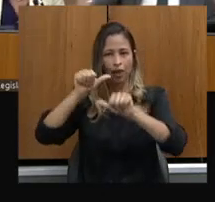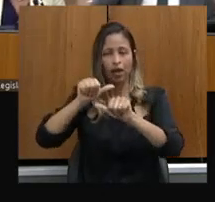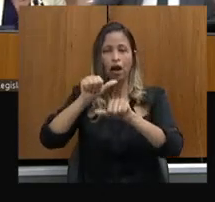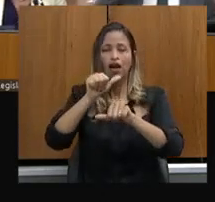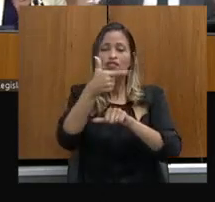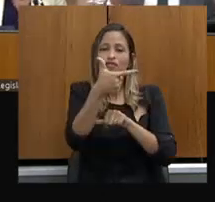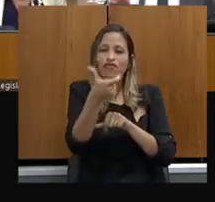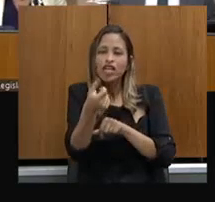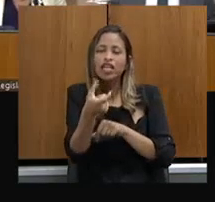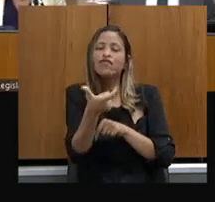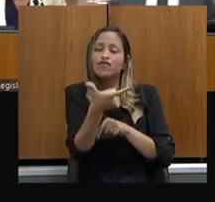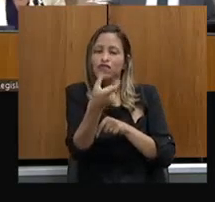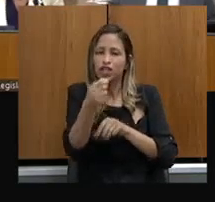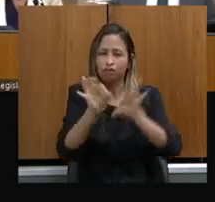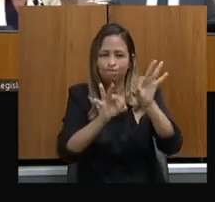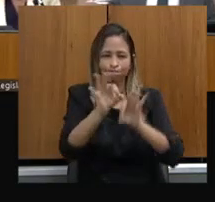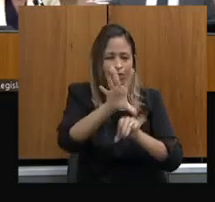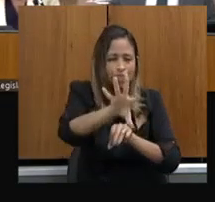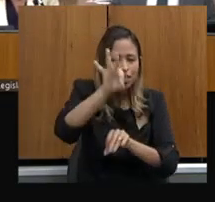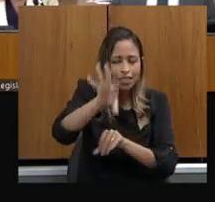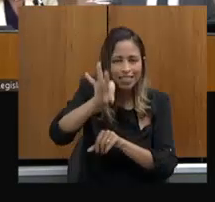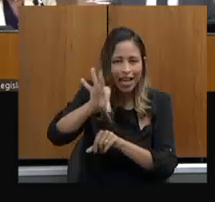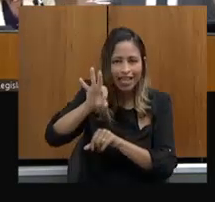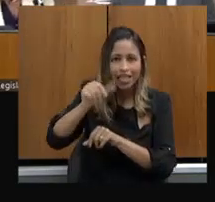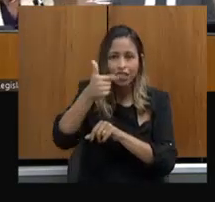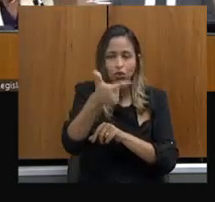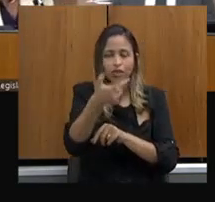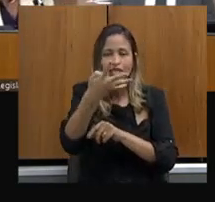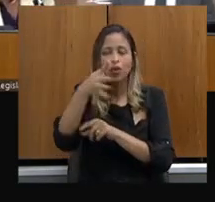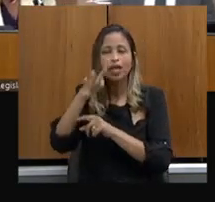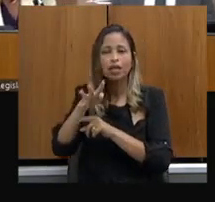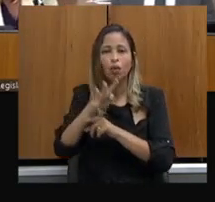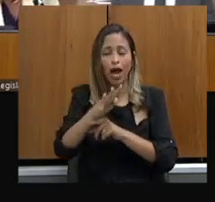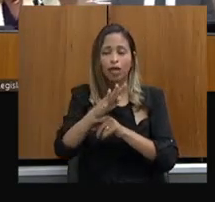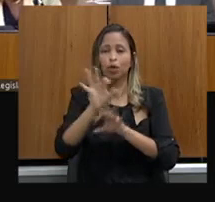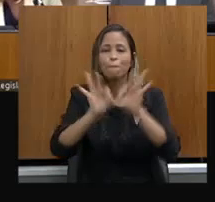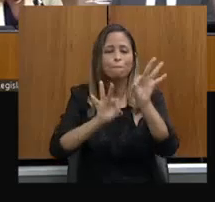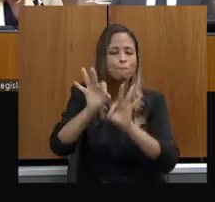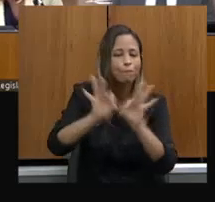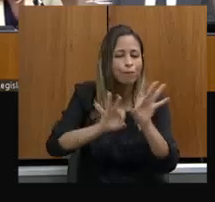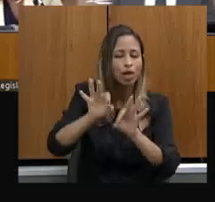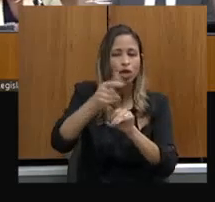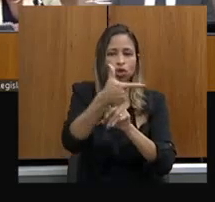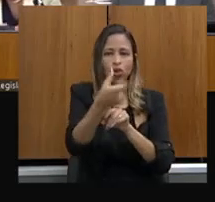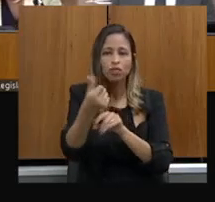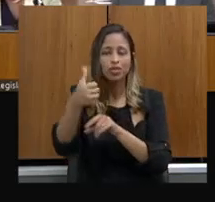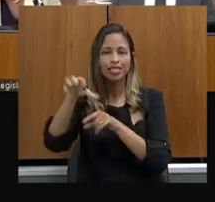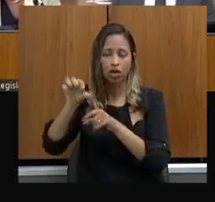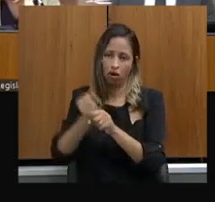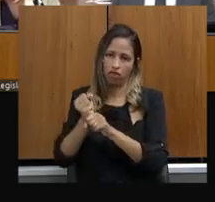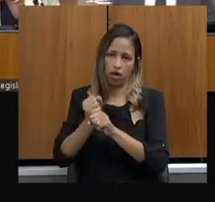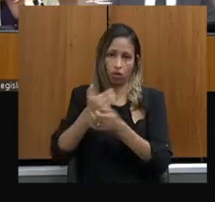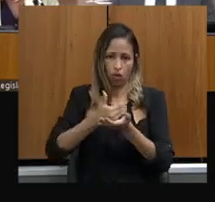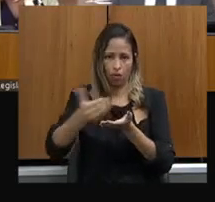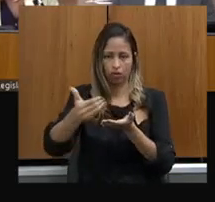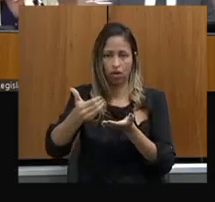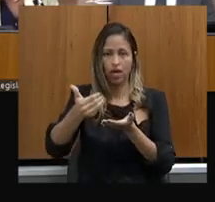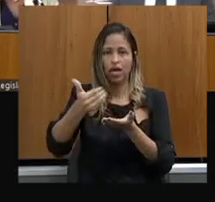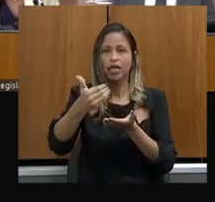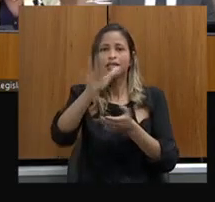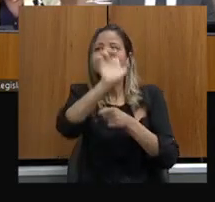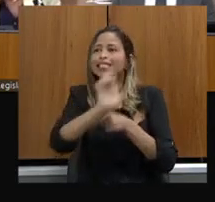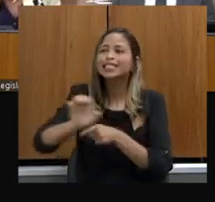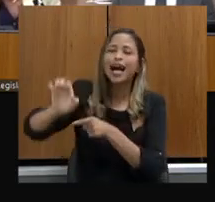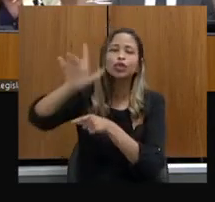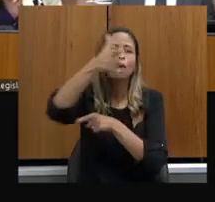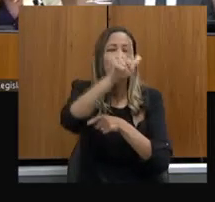20 processos seletivos em 2022 totalizando 244 processos seletivos desde 2019 não há nenhum estado